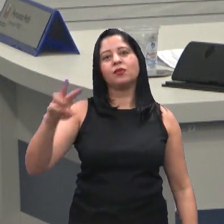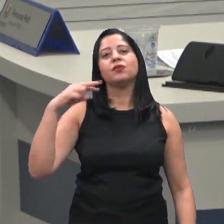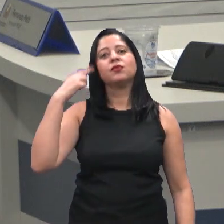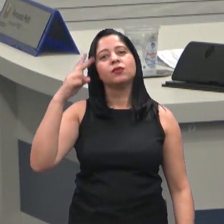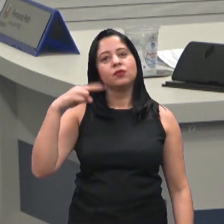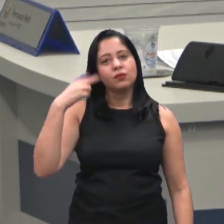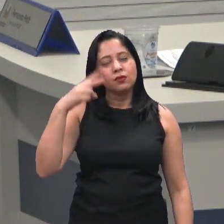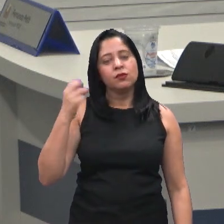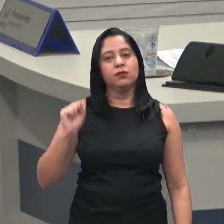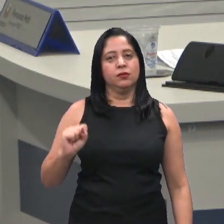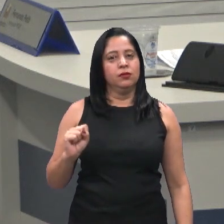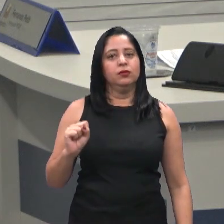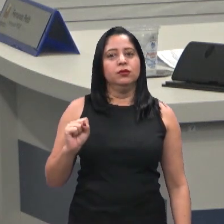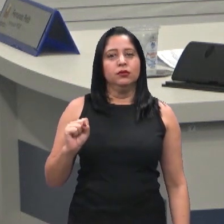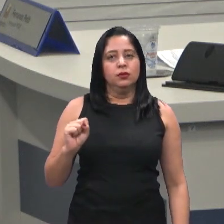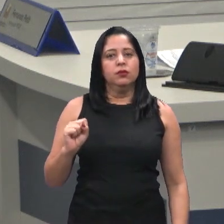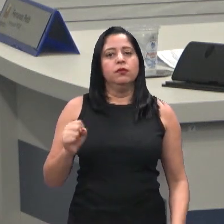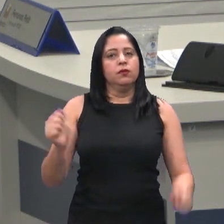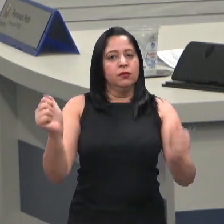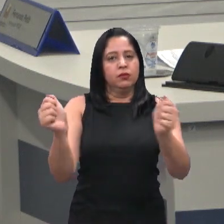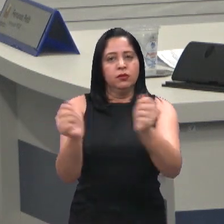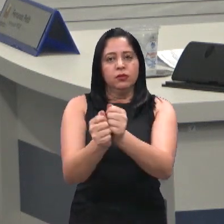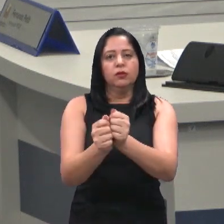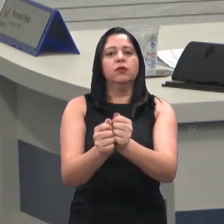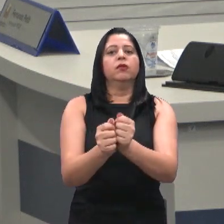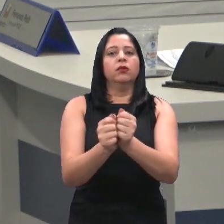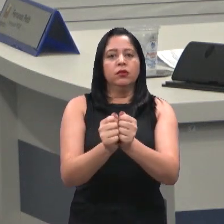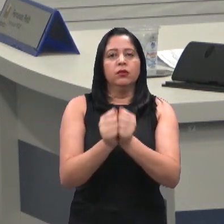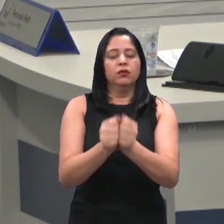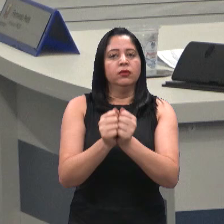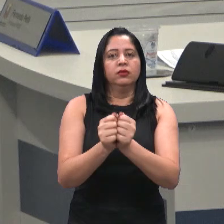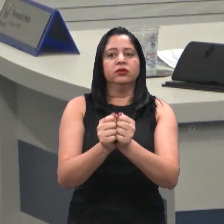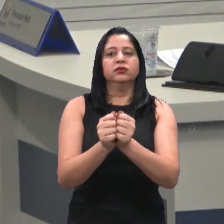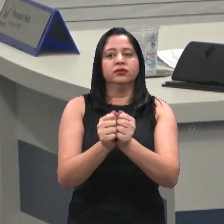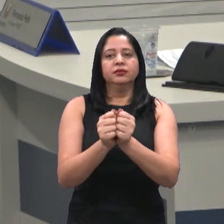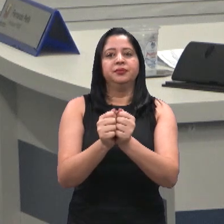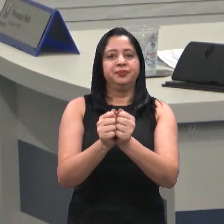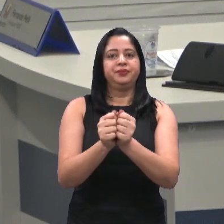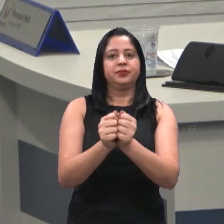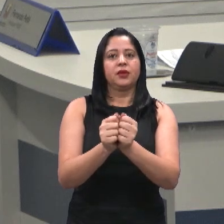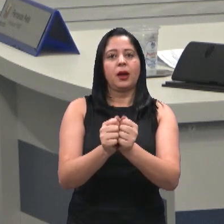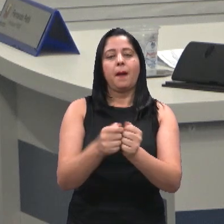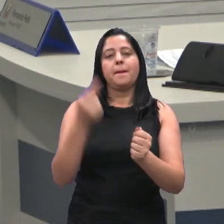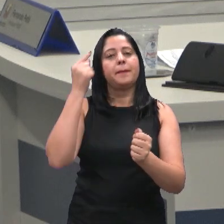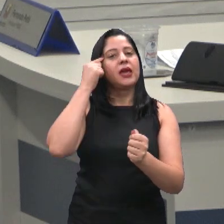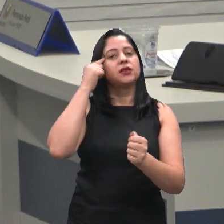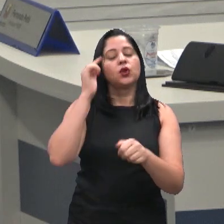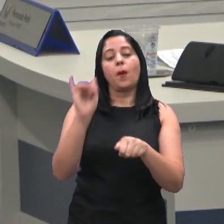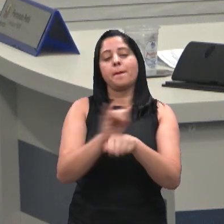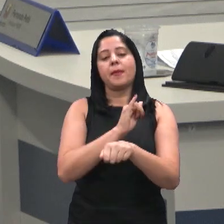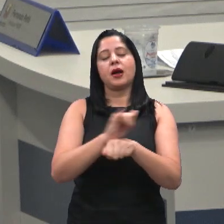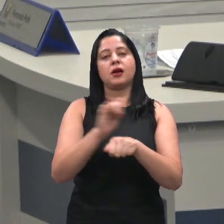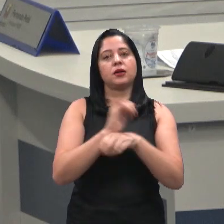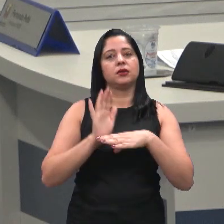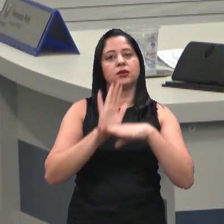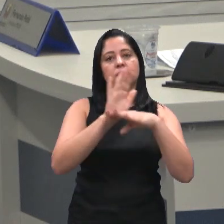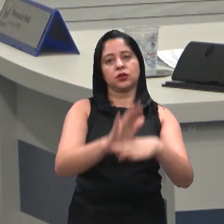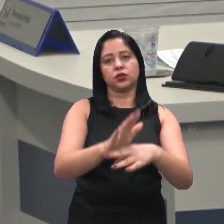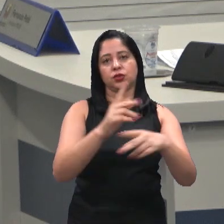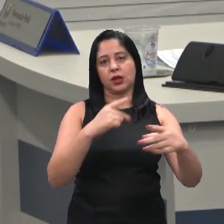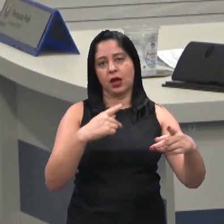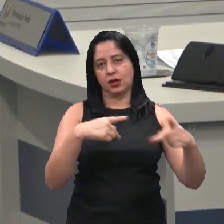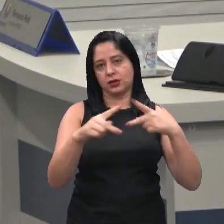entendendo na sua realidade, junto aos transportadores escolar, o que pode ser feito de melhor para a cidade, e essa Câmara fazendo a